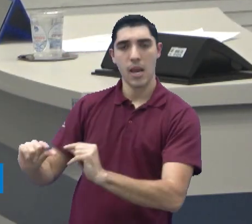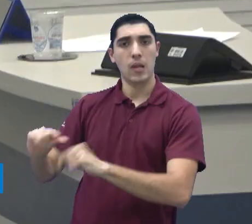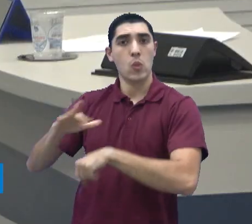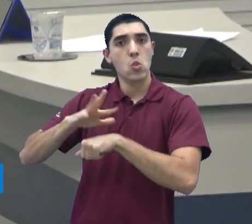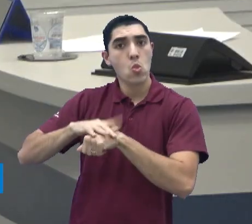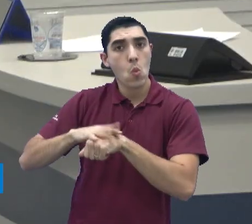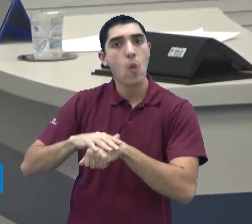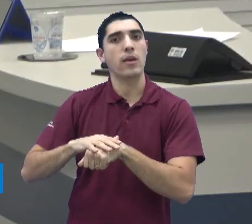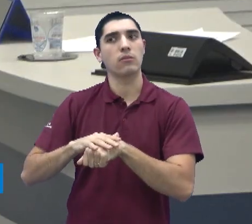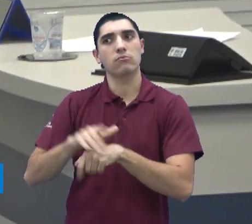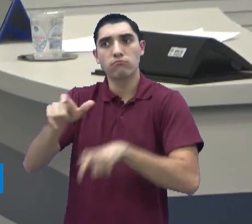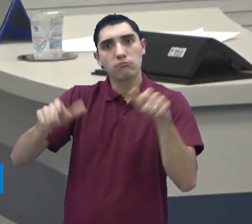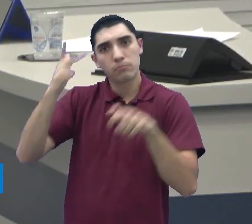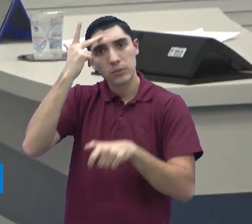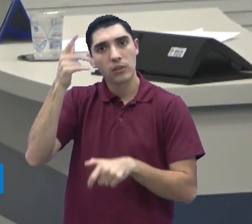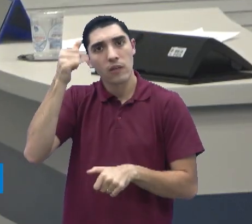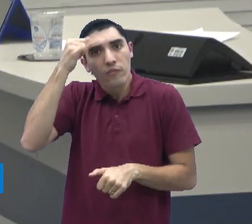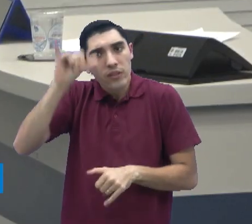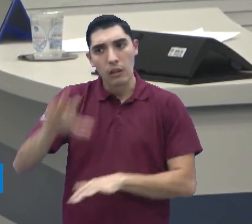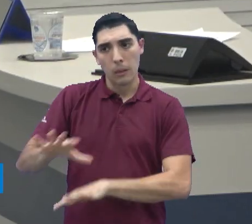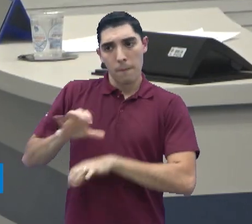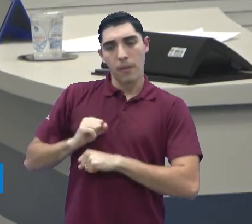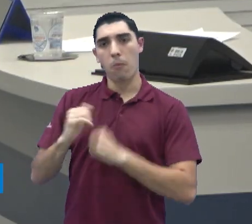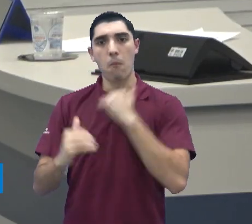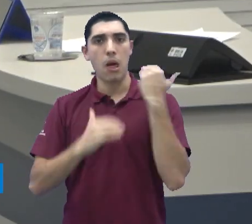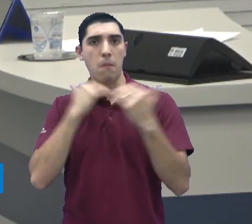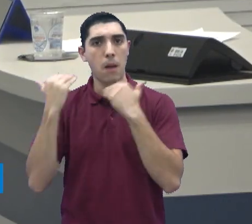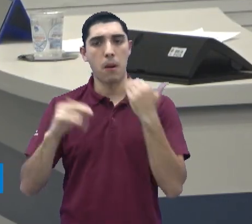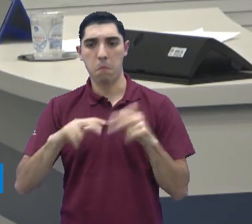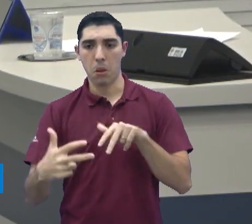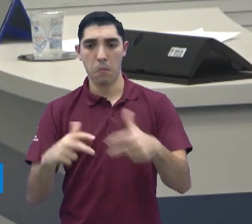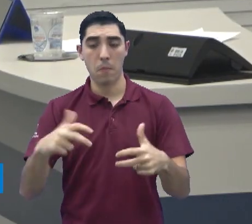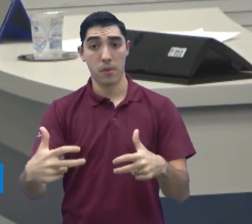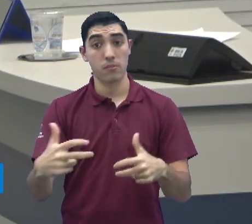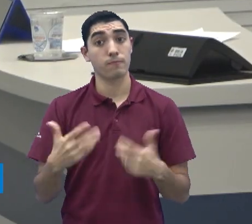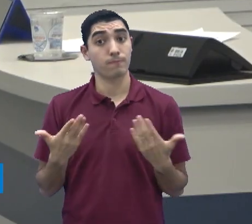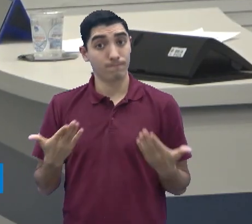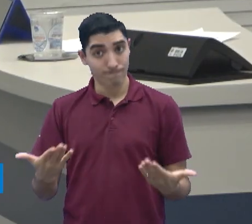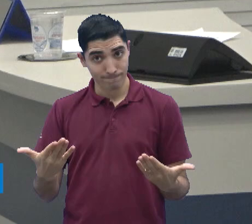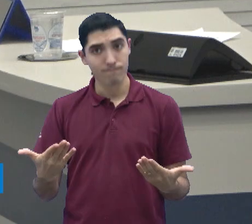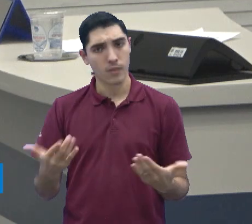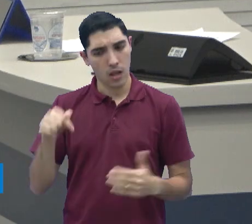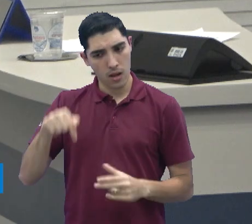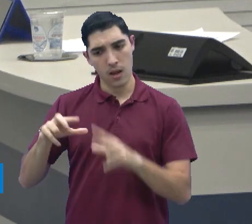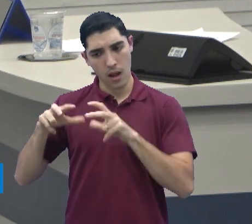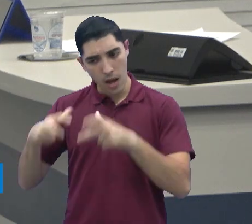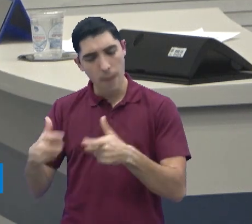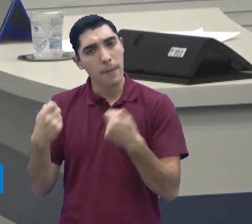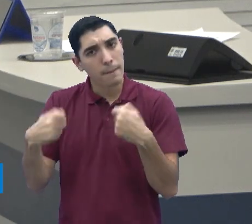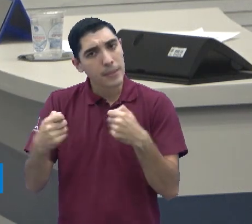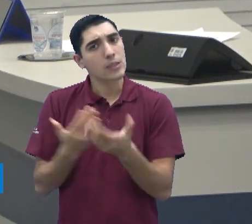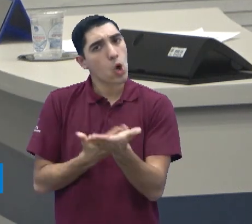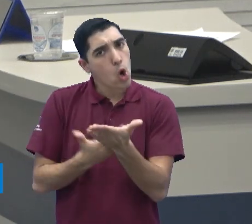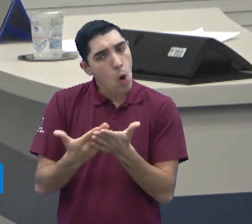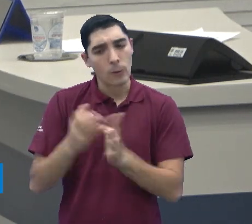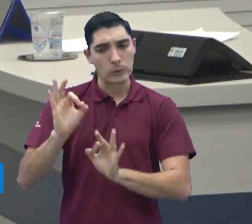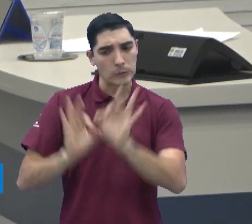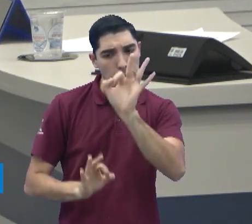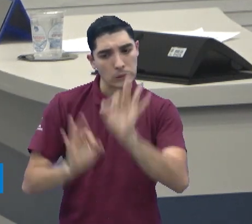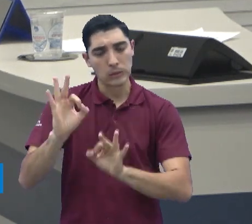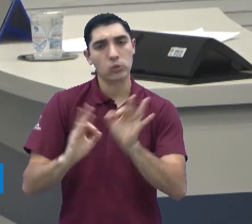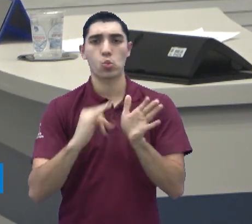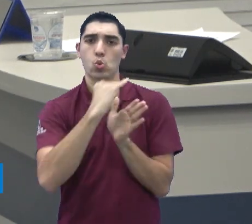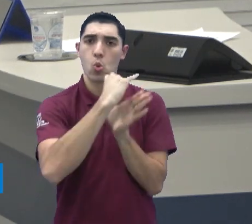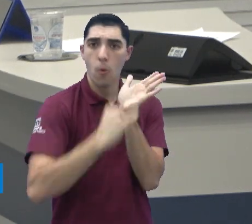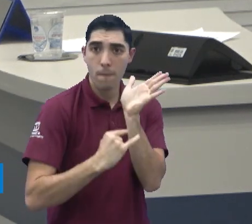nosso município. Então, mais justo que essa casa comece a debater o plano de carreira da classe trabalhadora, dos AC e